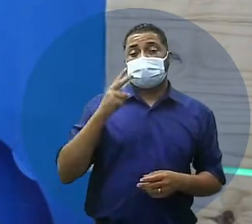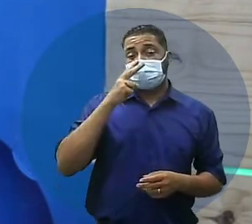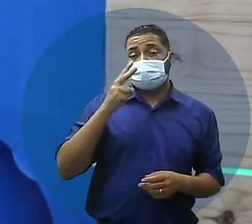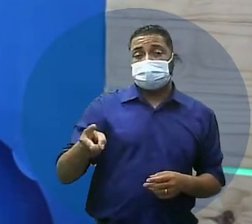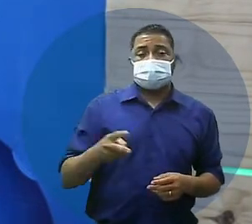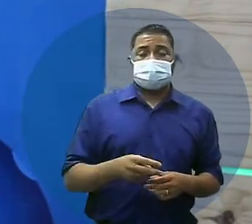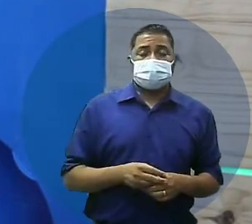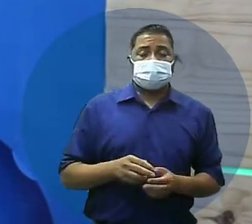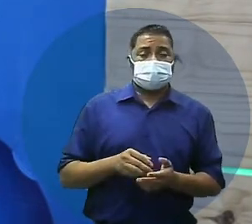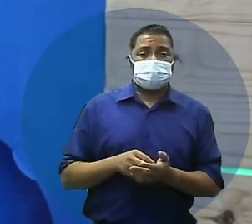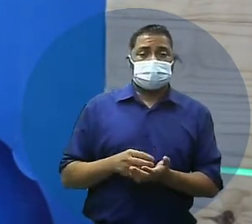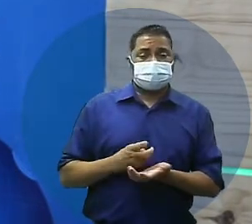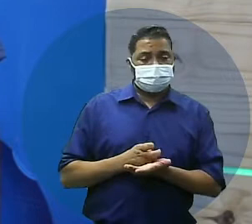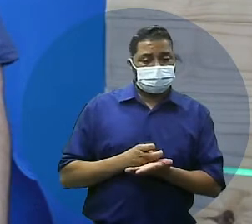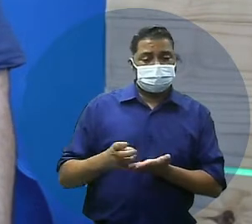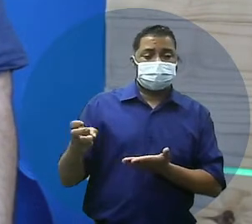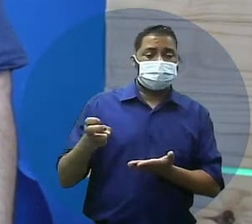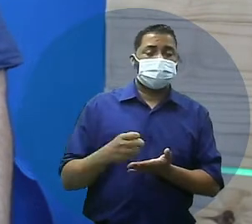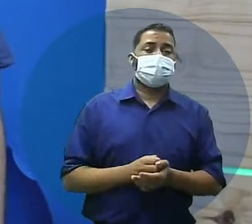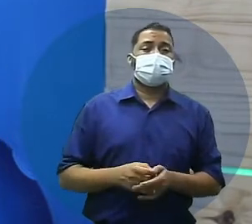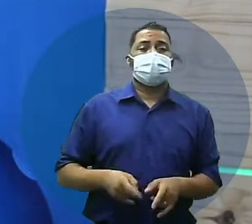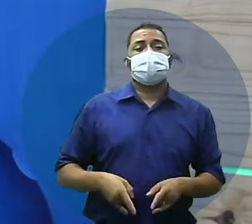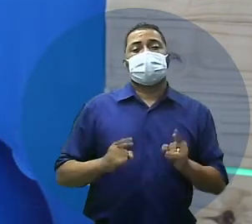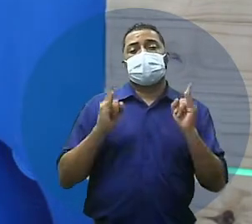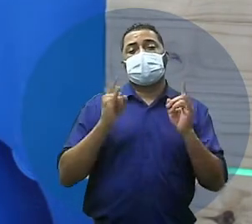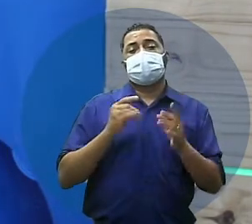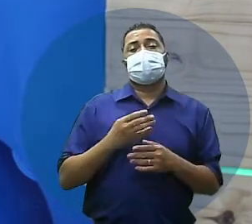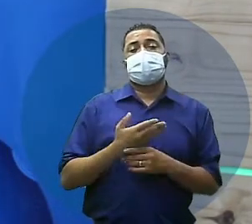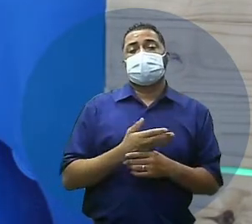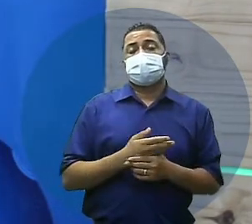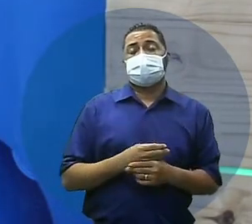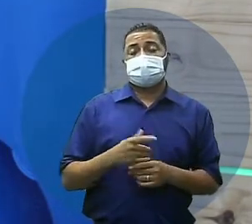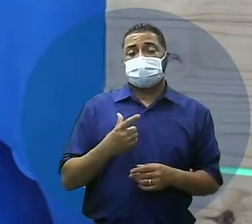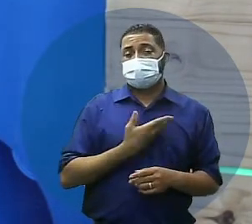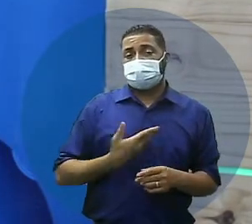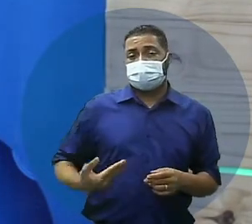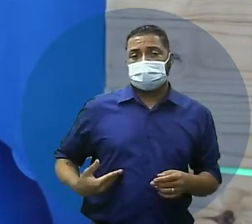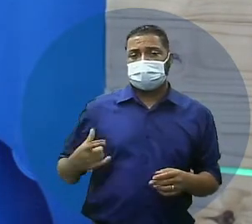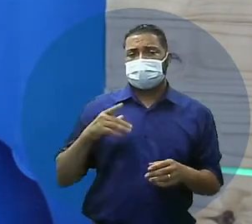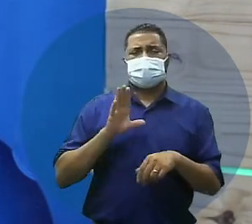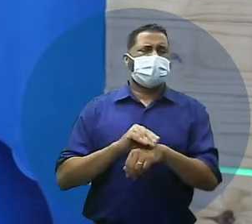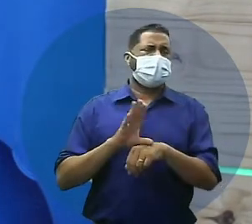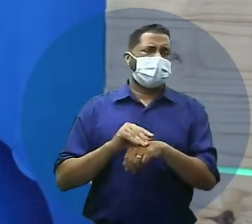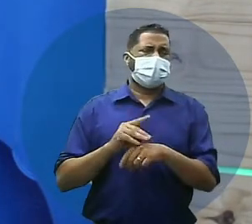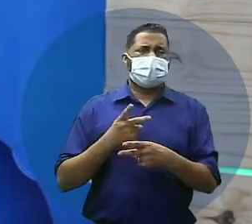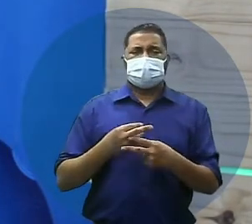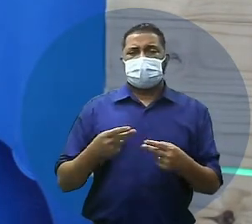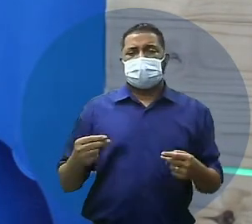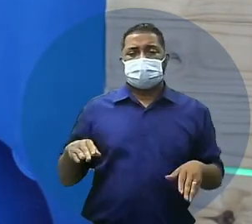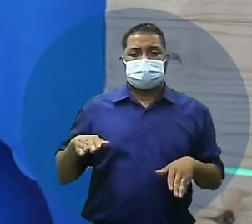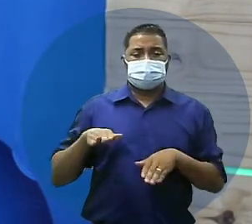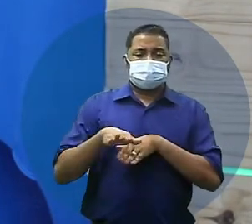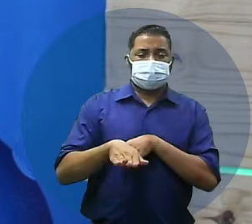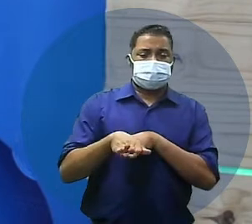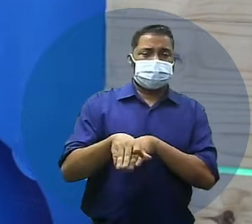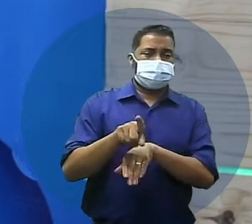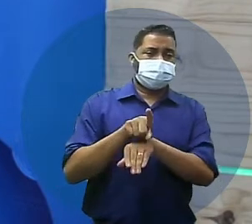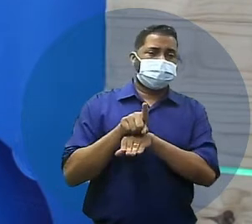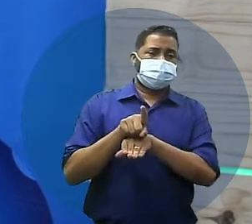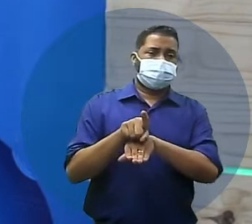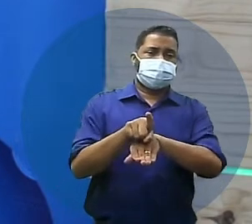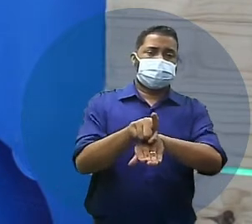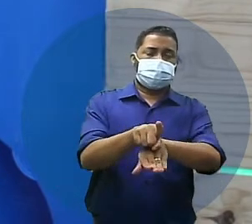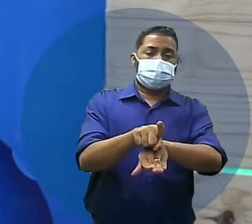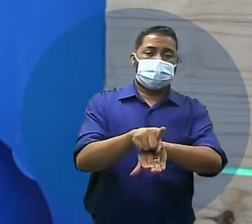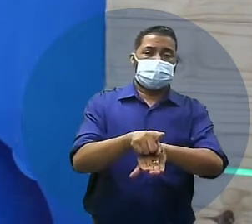a sair do Palácio do Campo das Princesas. Existem várias fotos desse período que mostram os tanques próximos do palácio,